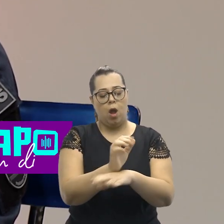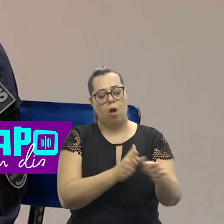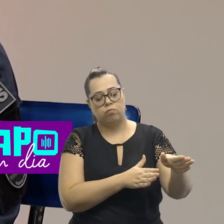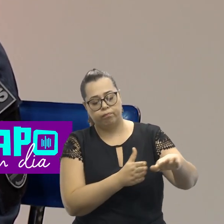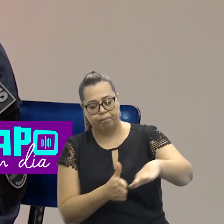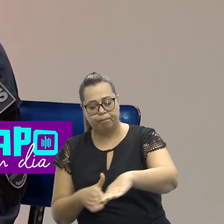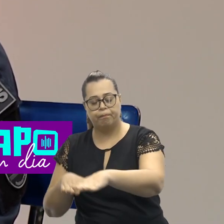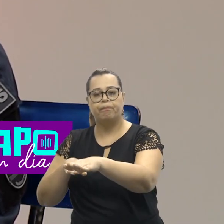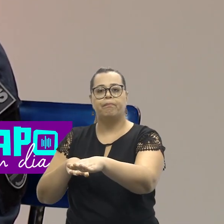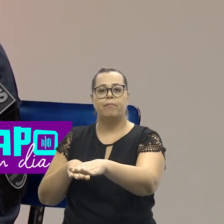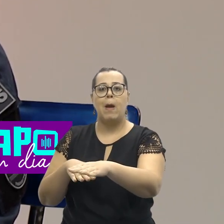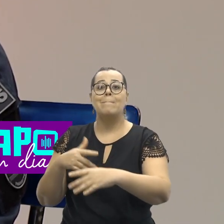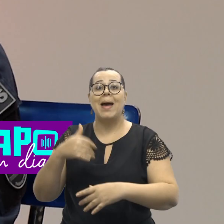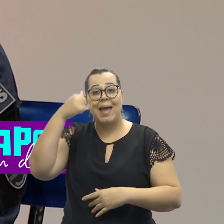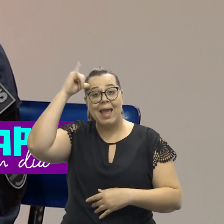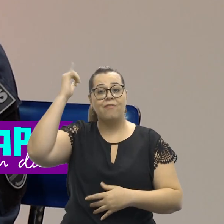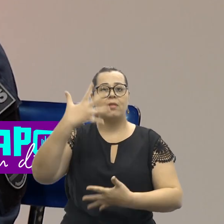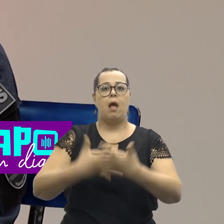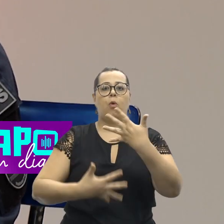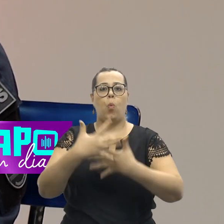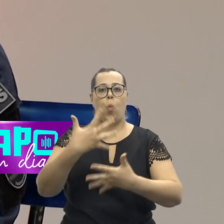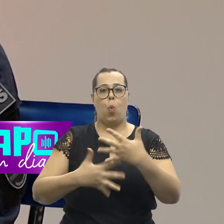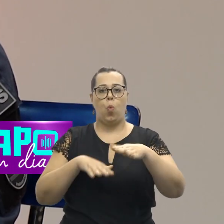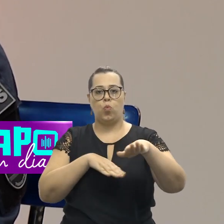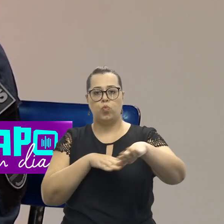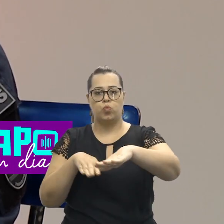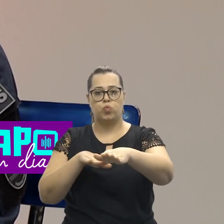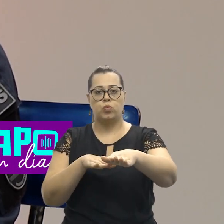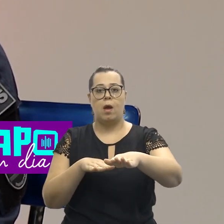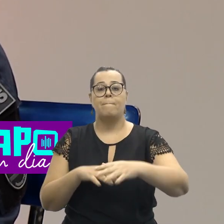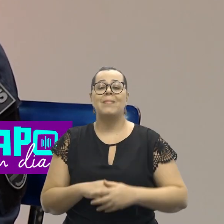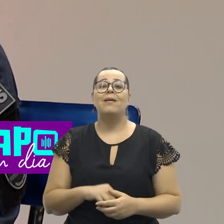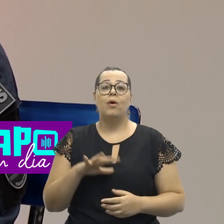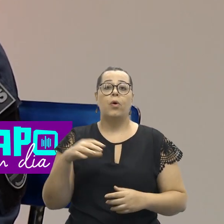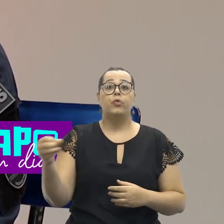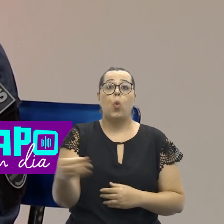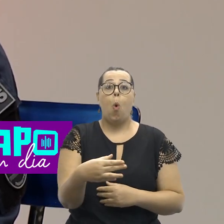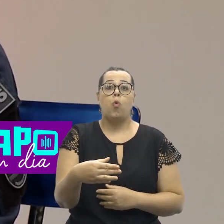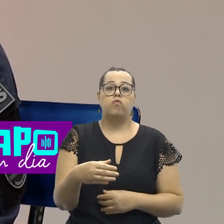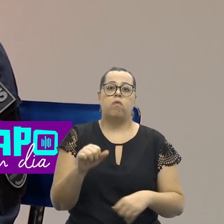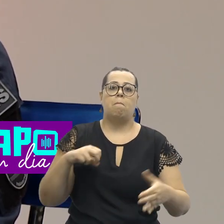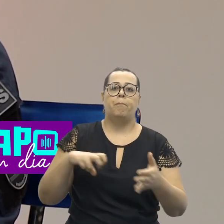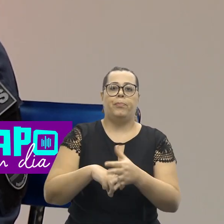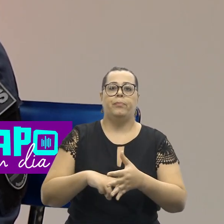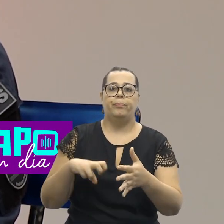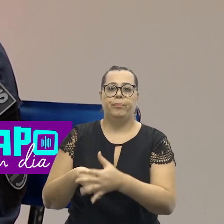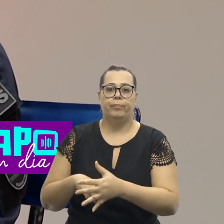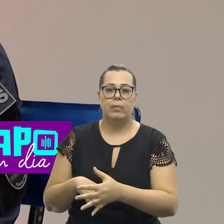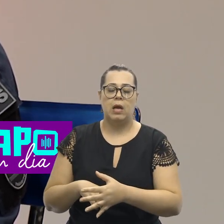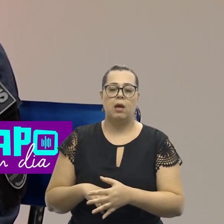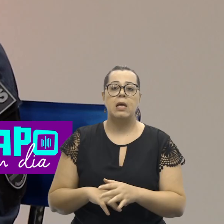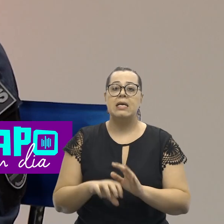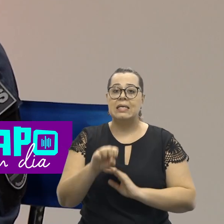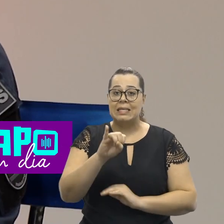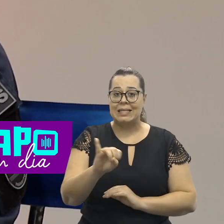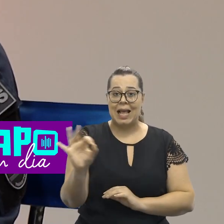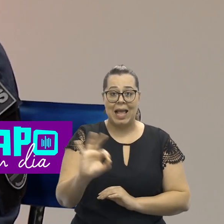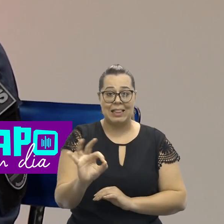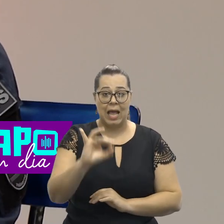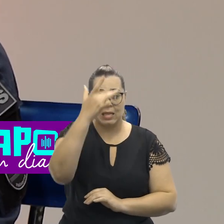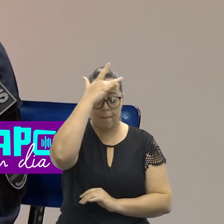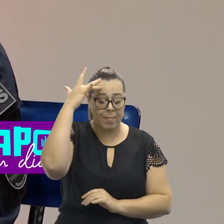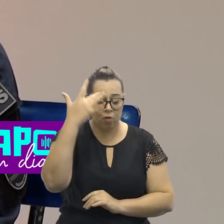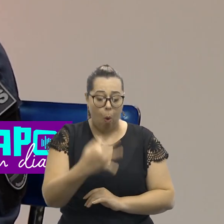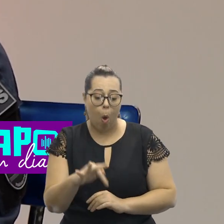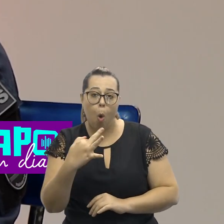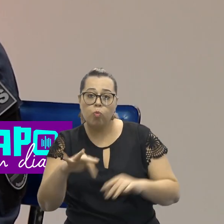via. Porque daí ela também acaba... Porque o veículo na via ele pode ser um potencializador de novos acidentes. Ele pode vir a